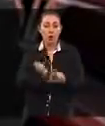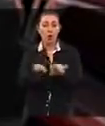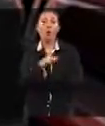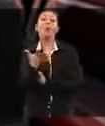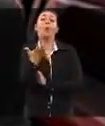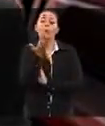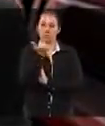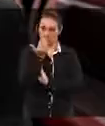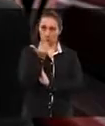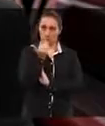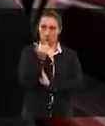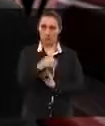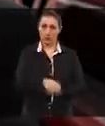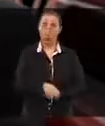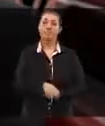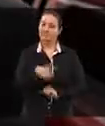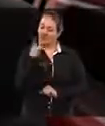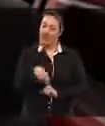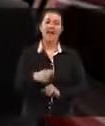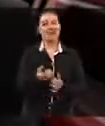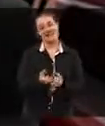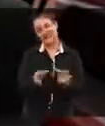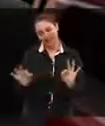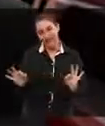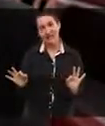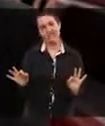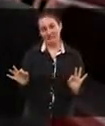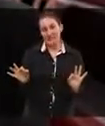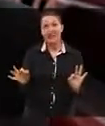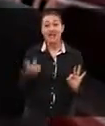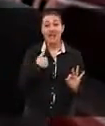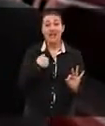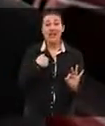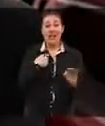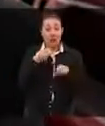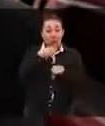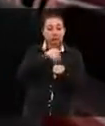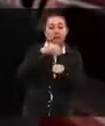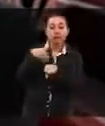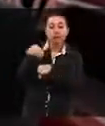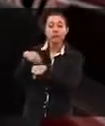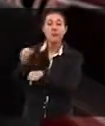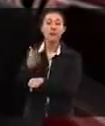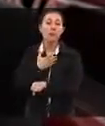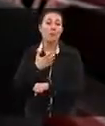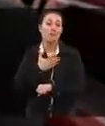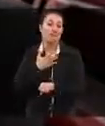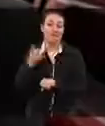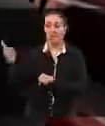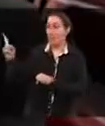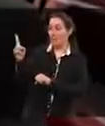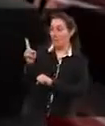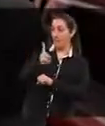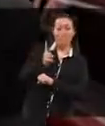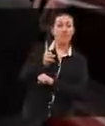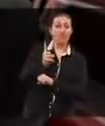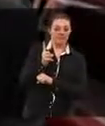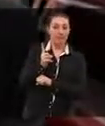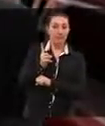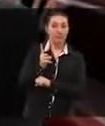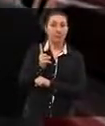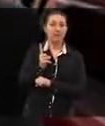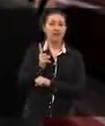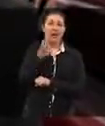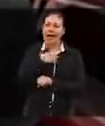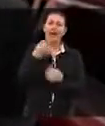nas quantidades, tá? Então, por isso que eu digo que é uma coisa simples, né? E é o que eu tento passar para os meus pacientes, né? E, gente, não é